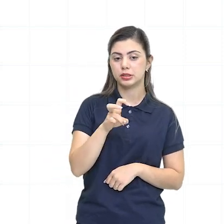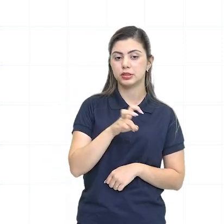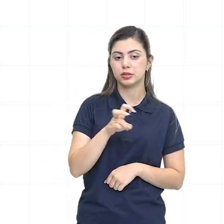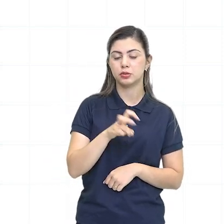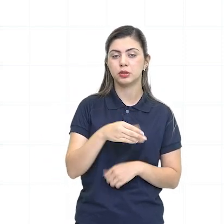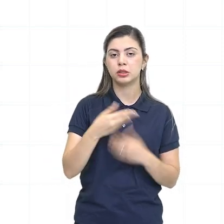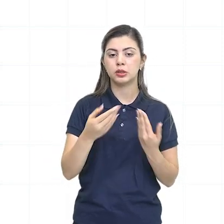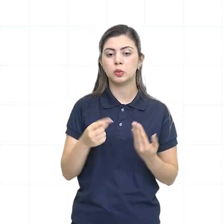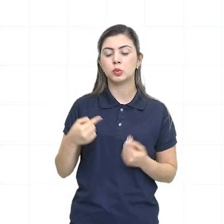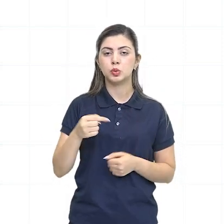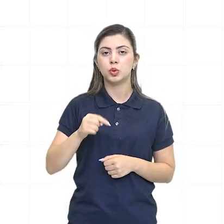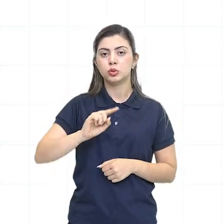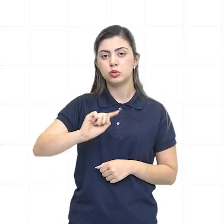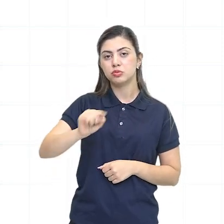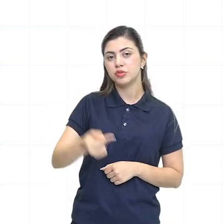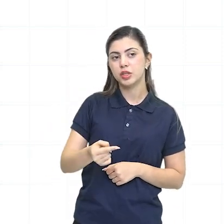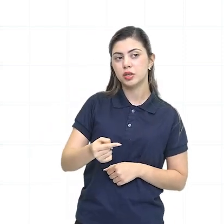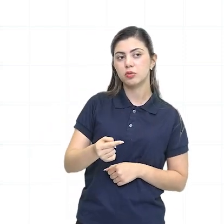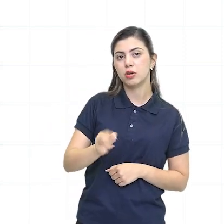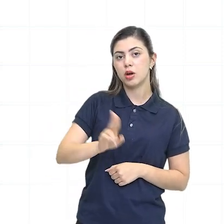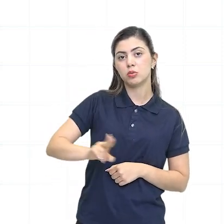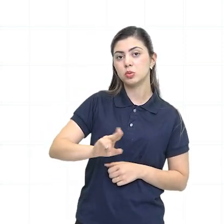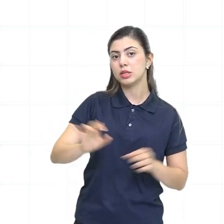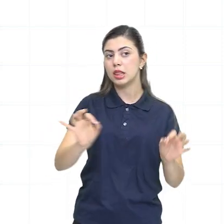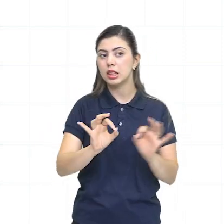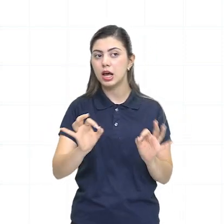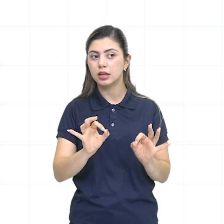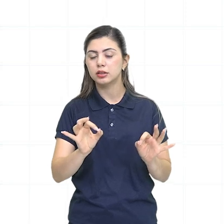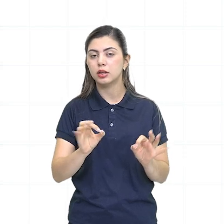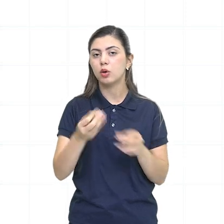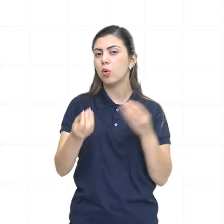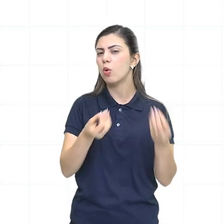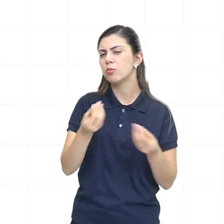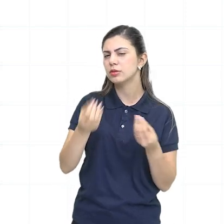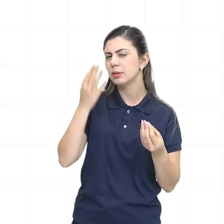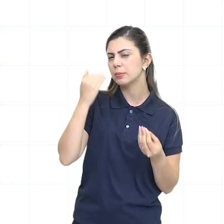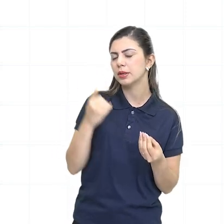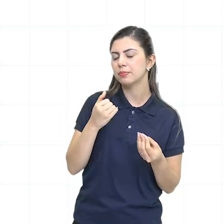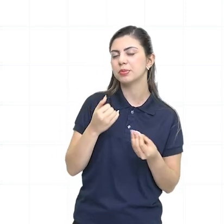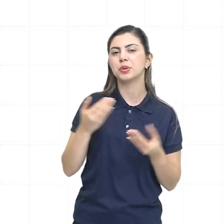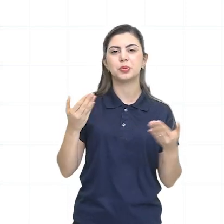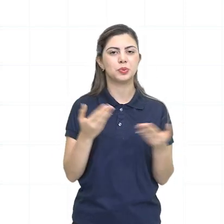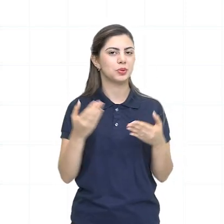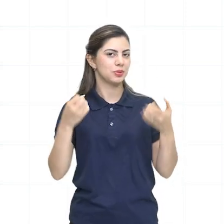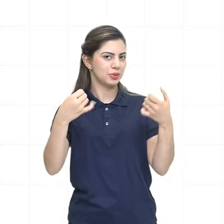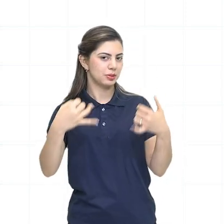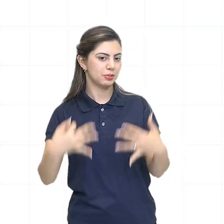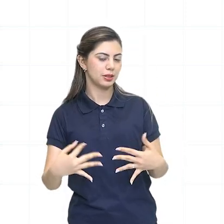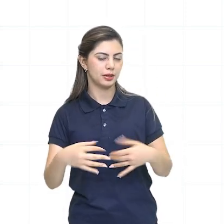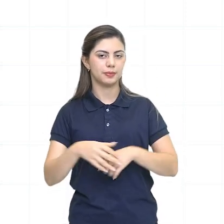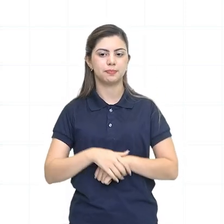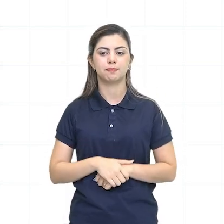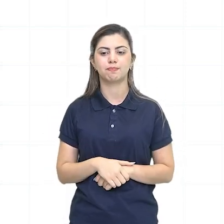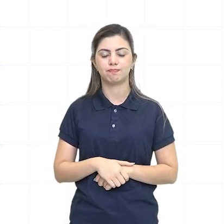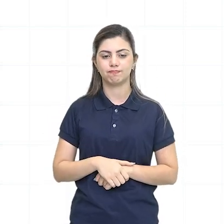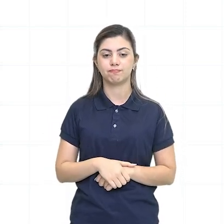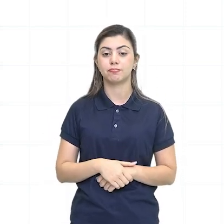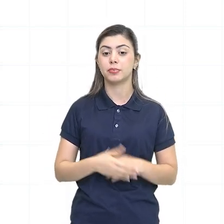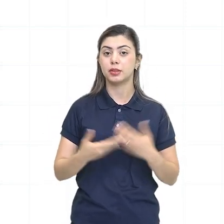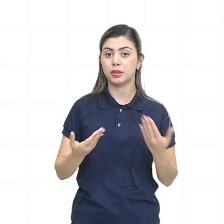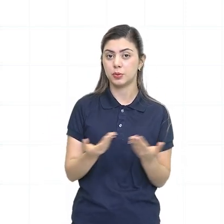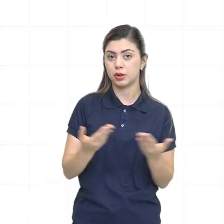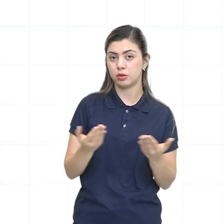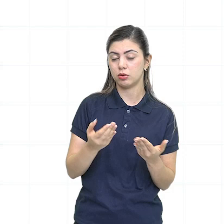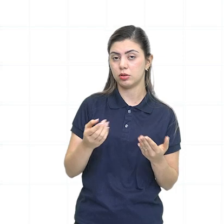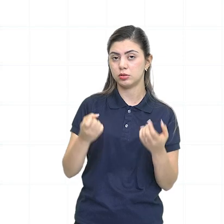usar vírgula. Tá? Esse daí a gente também vai trabalhar já aqui com vocês. Então, vamos primeiro para a